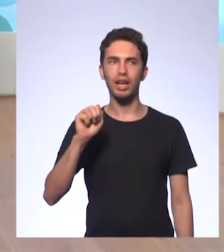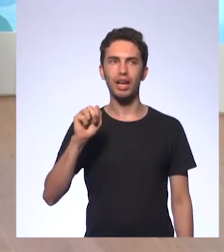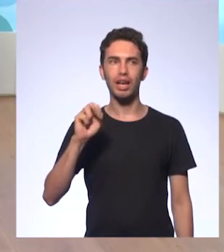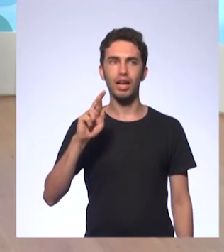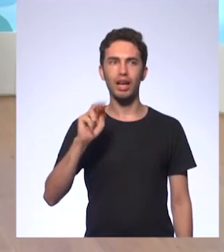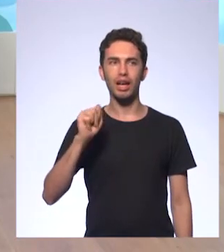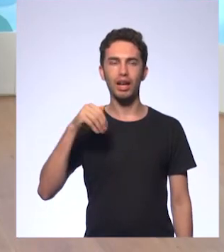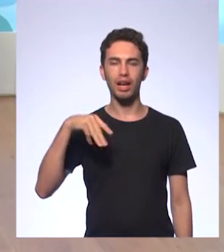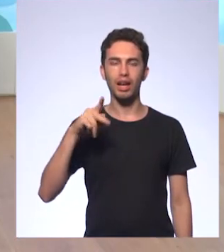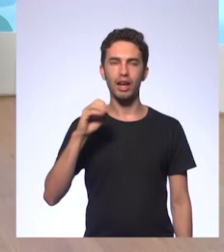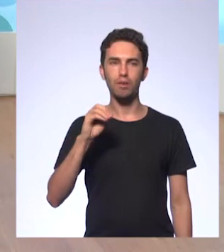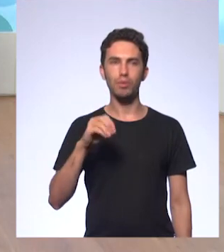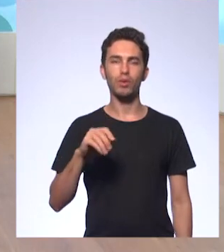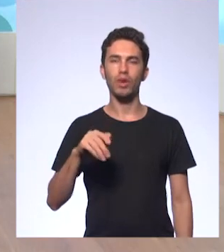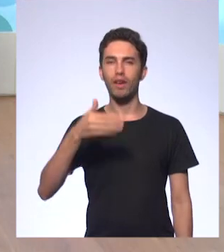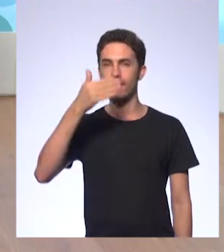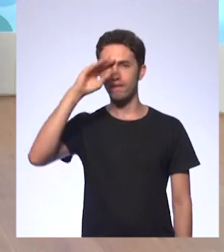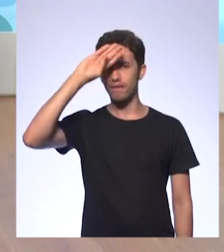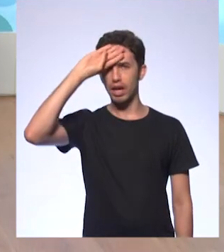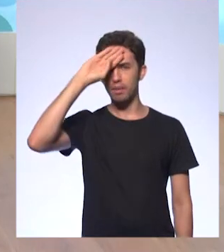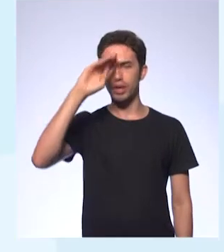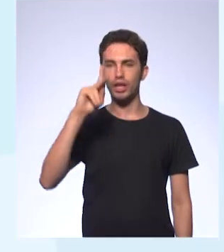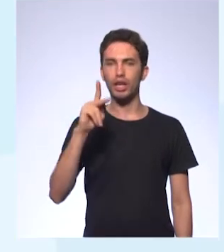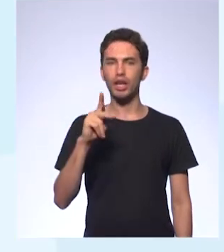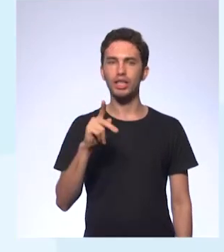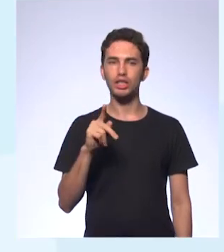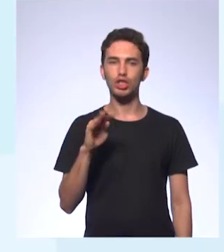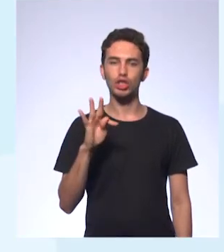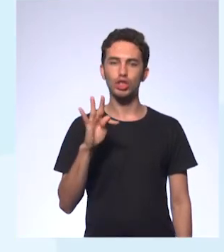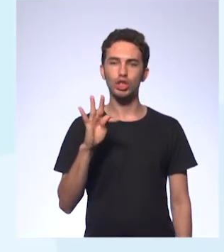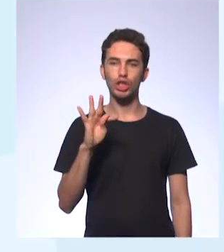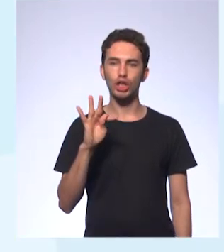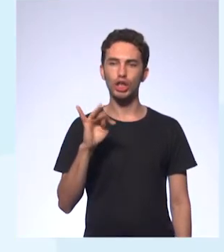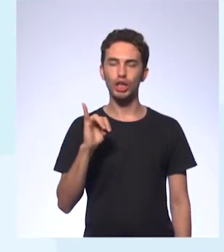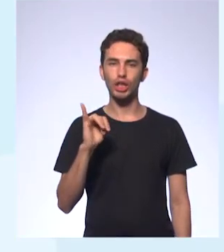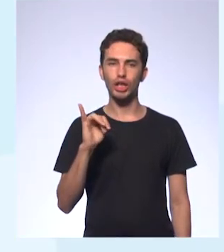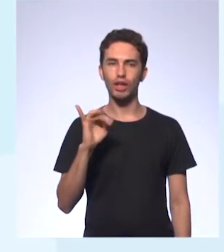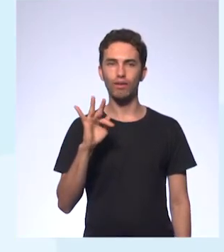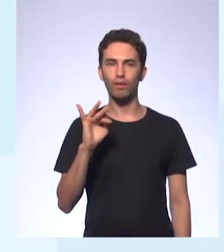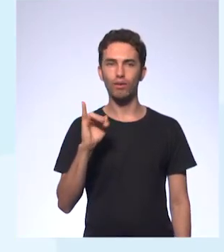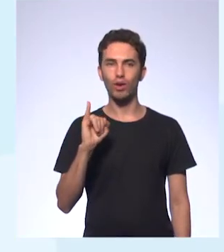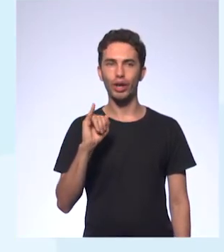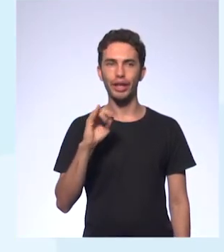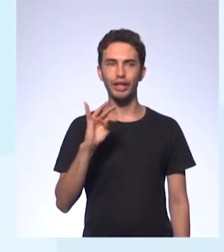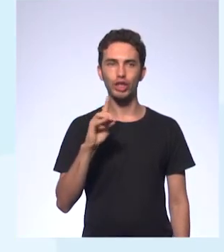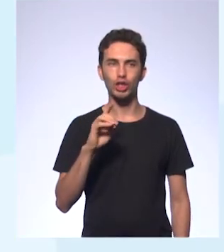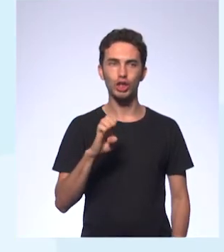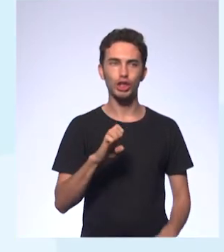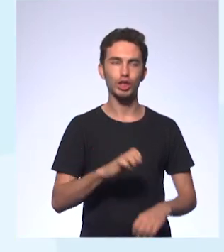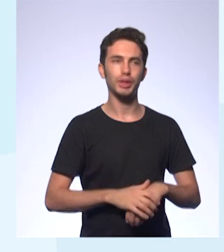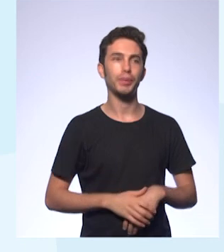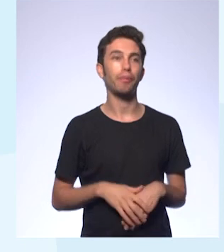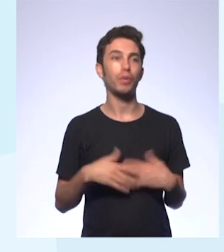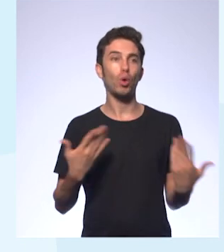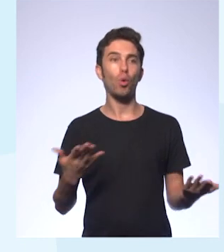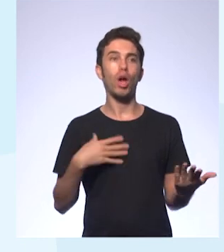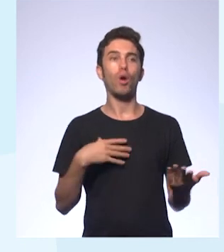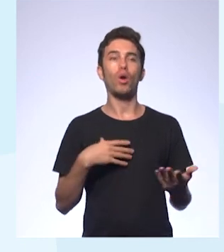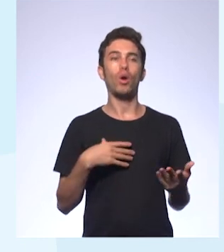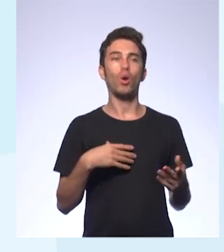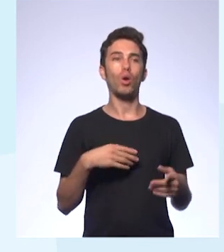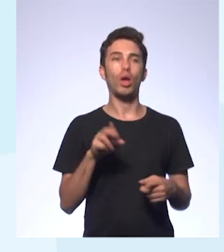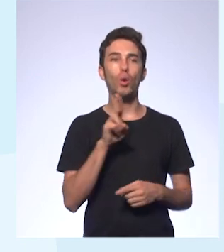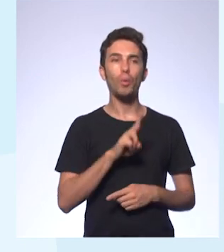Vamos lá à próxima pergunta. Qual é o meio de comunicação, né, que está sendo divulgada essa notícia e que serve